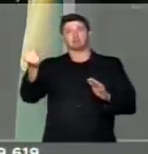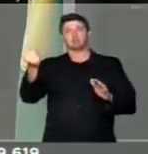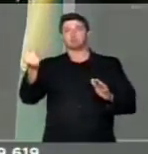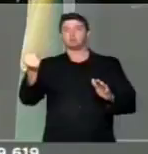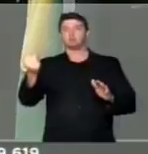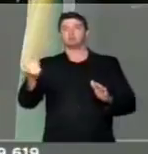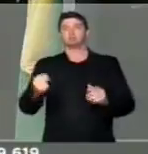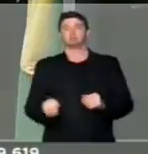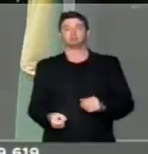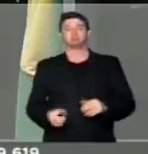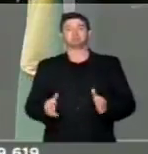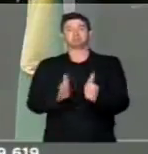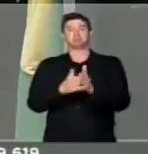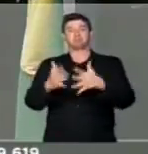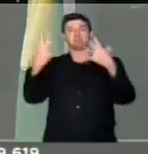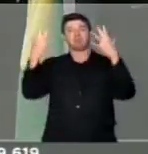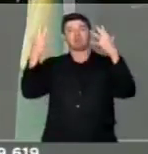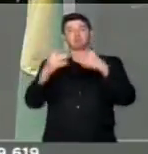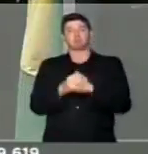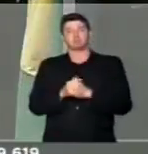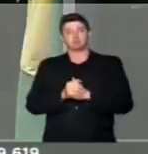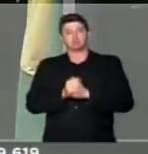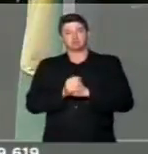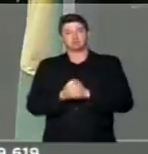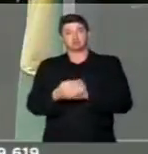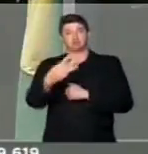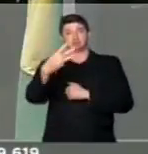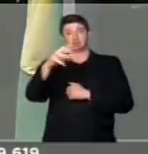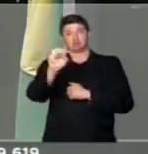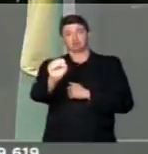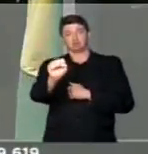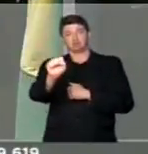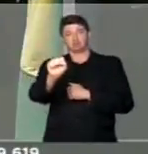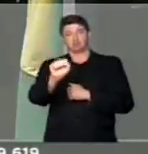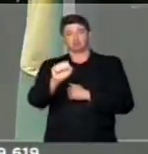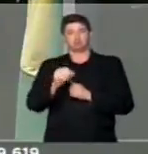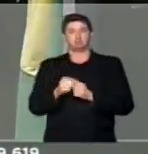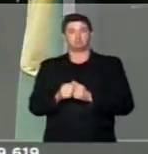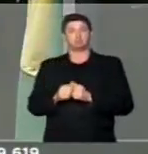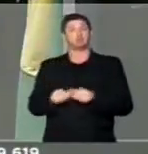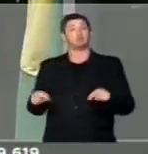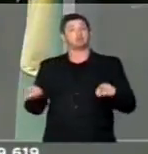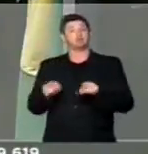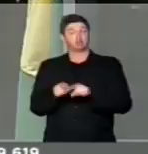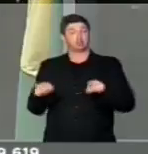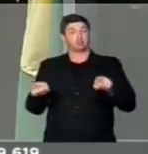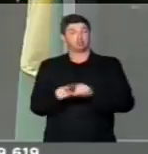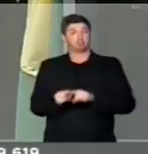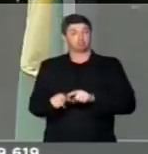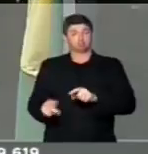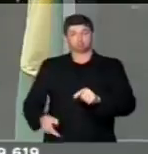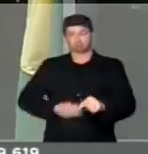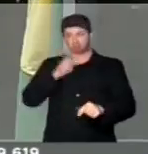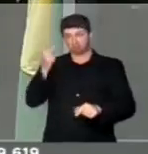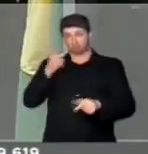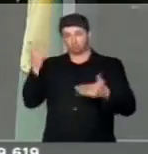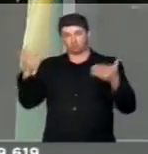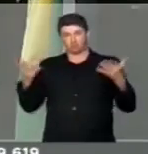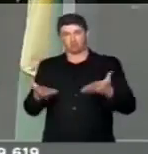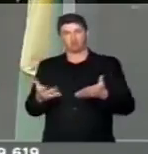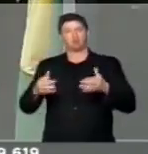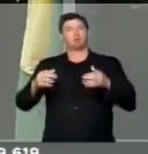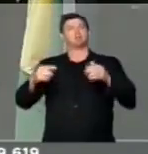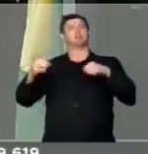Federal. Parabéns aos 38. Quero também, nesse momento